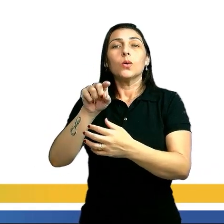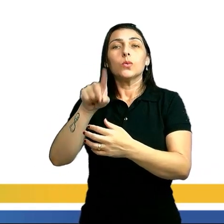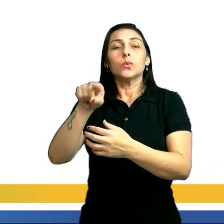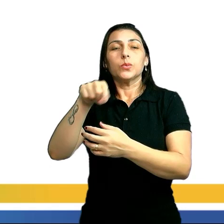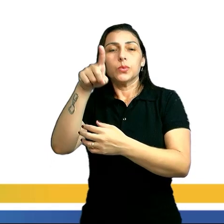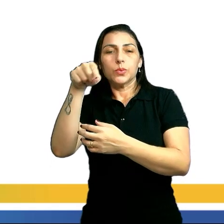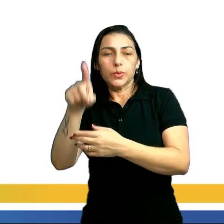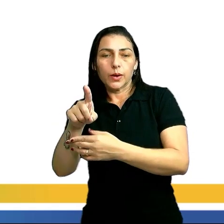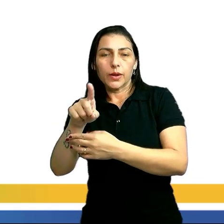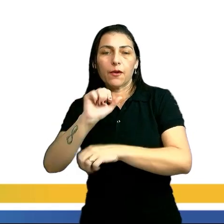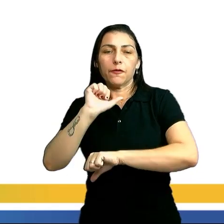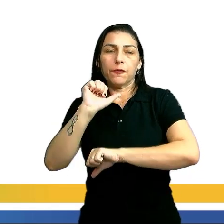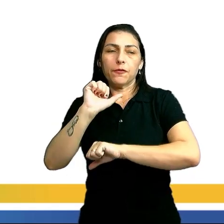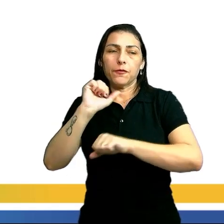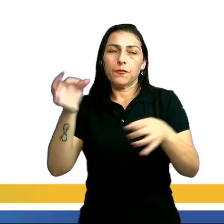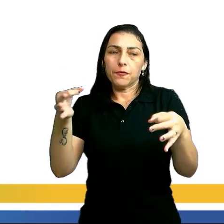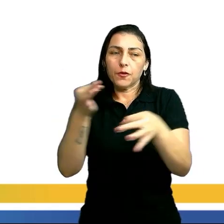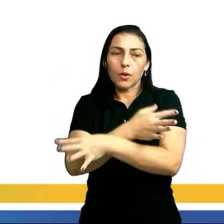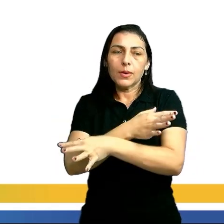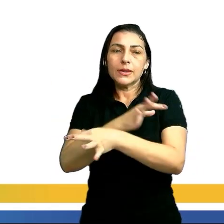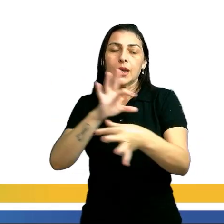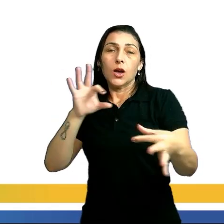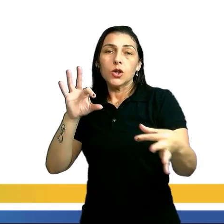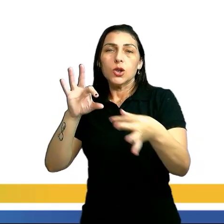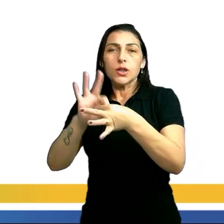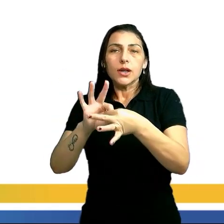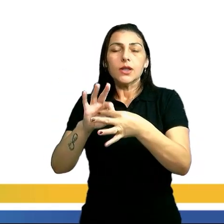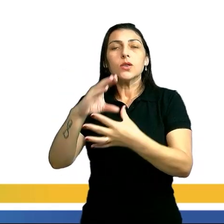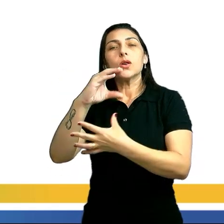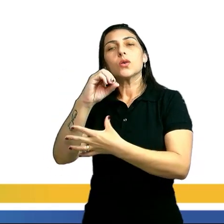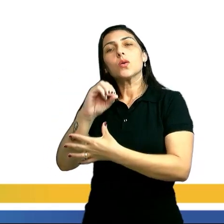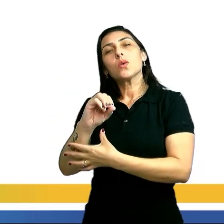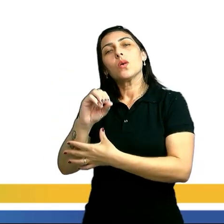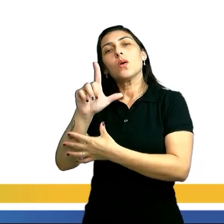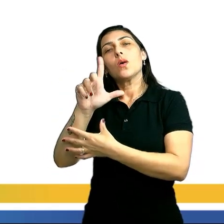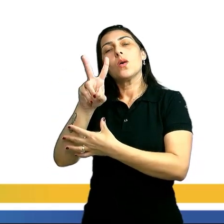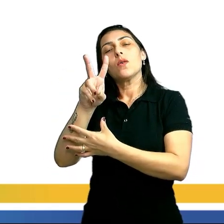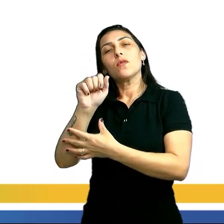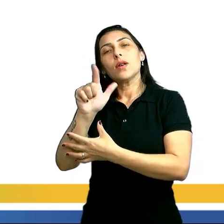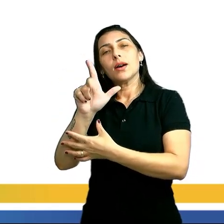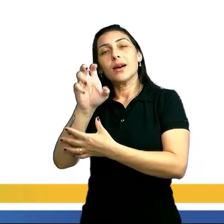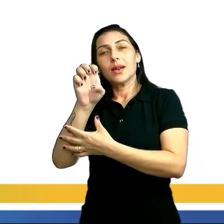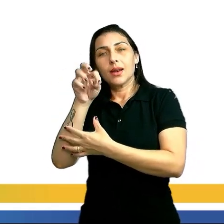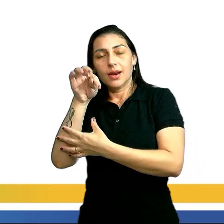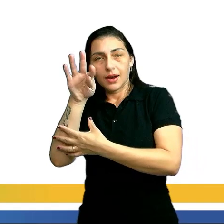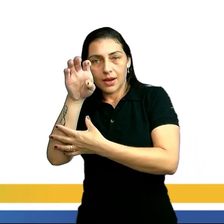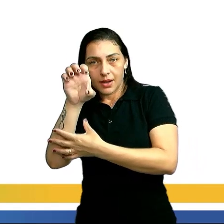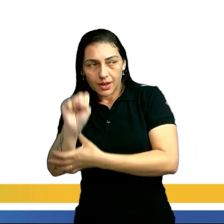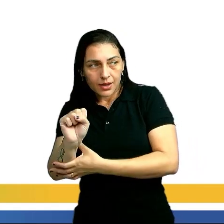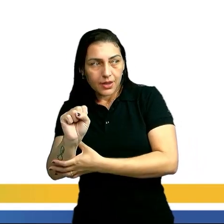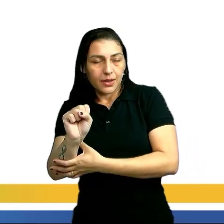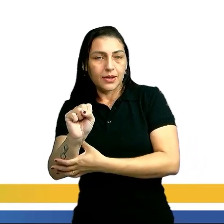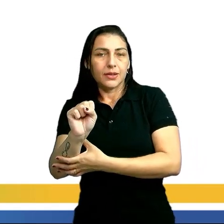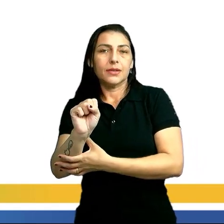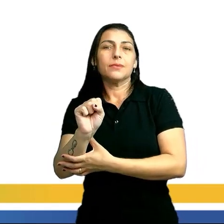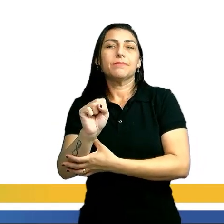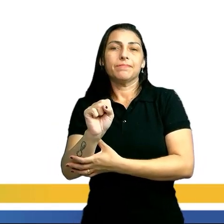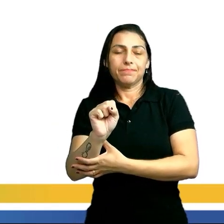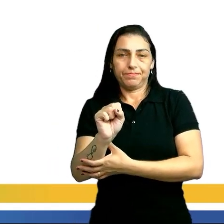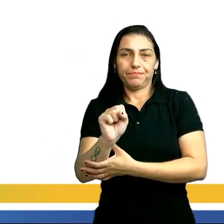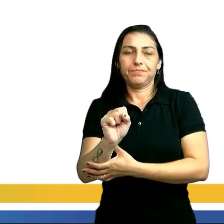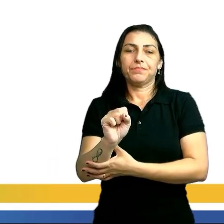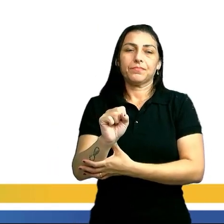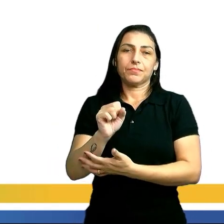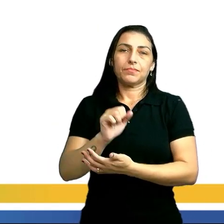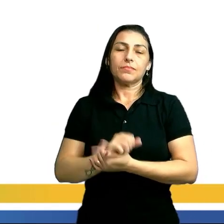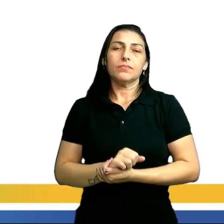apenas ocorrendo a ruptura das ligações duplas, que é a ligação que a gente chama de ligação π. E a formação